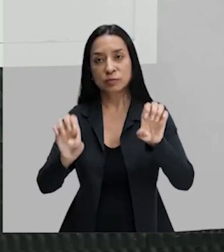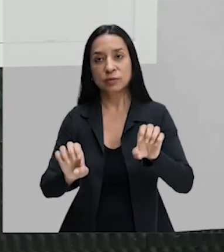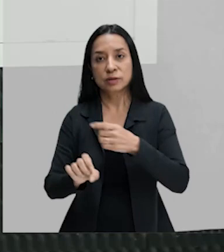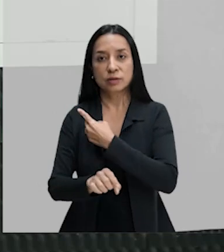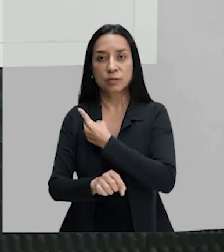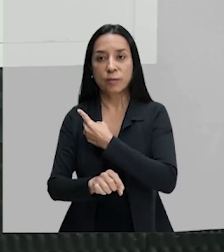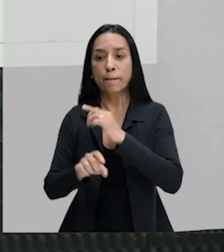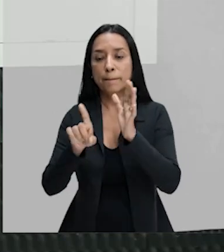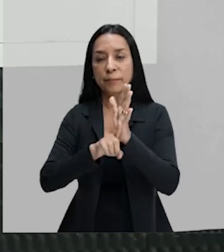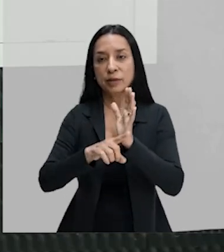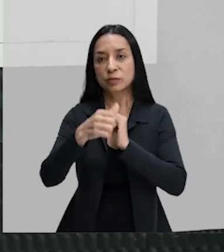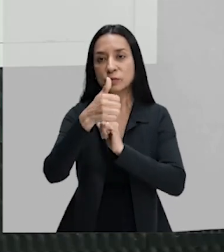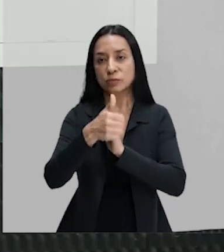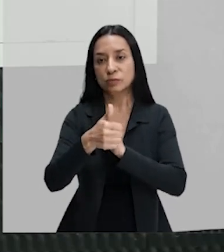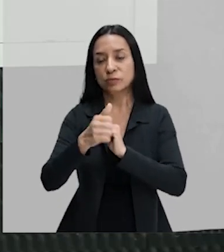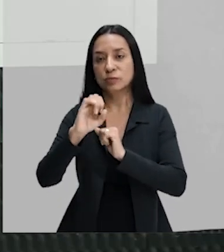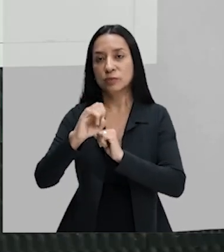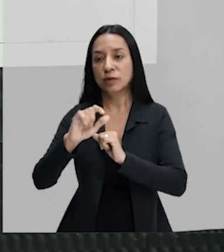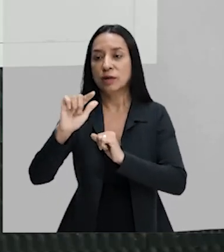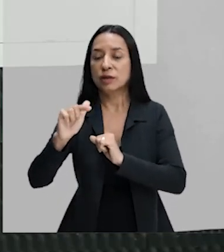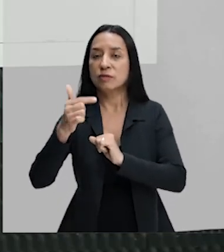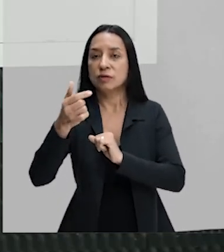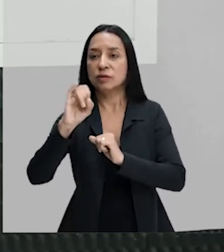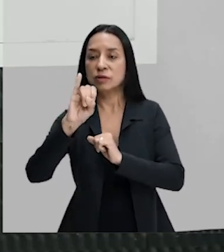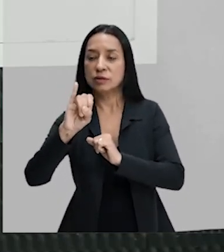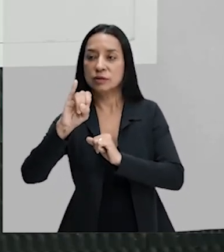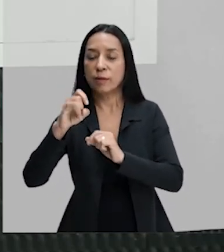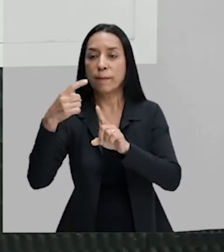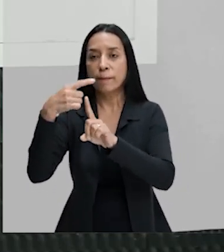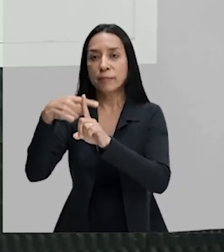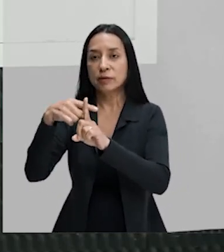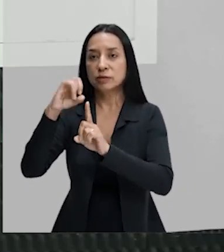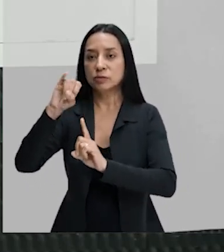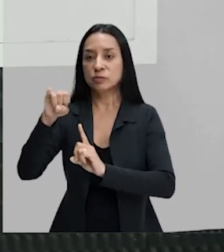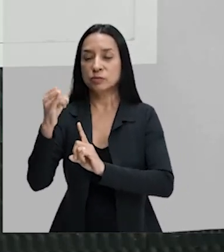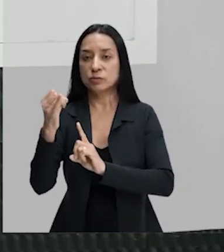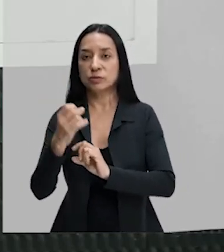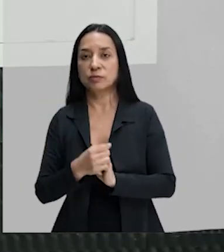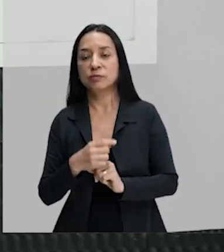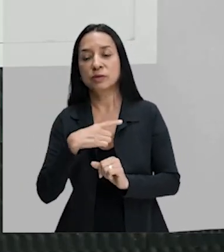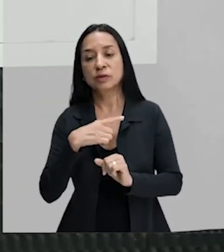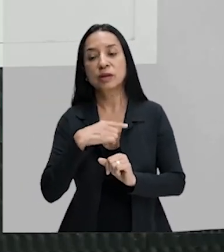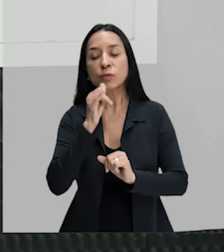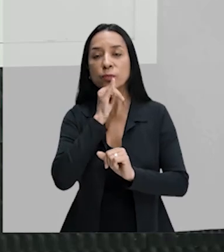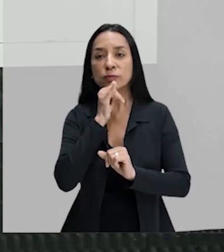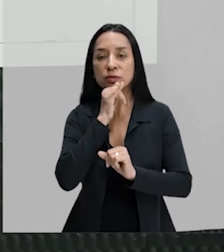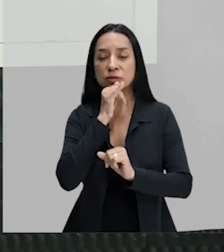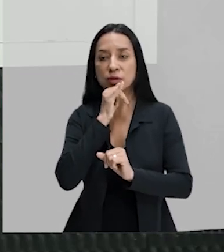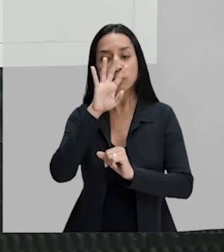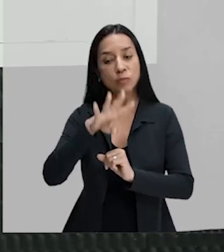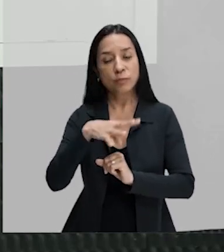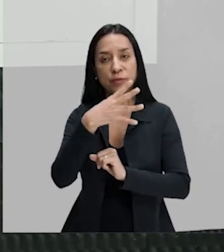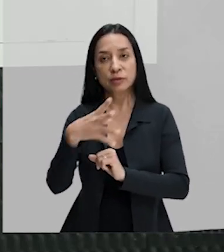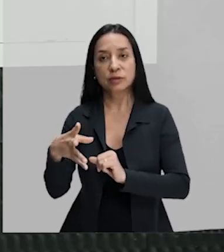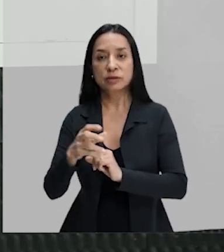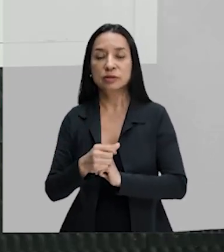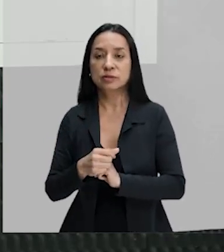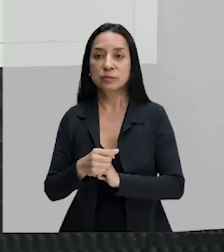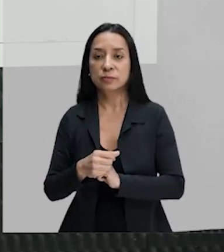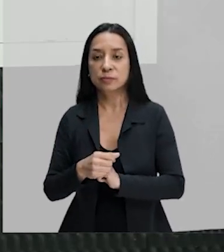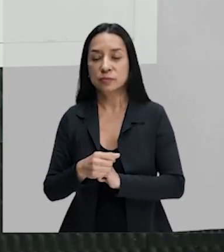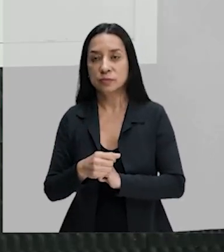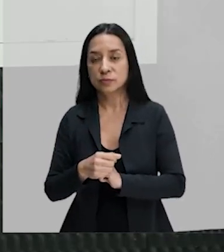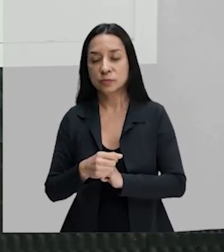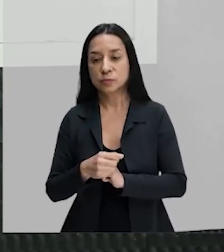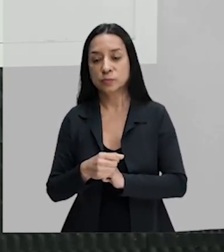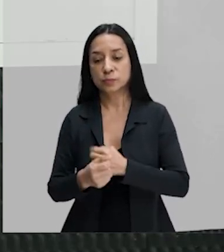J. Certo? Então, vamos ver. Botei aqui um exemplo, né? Botei aqui a mesma matriz. A formar uma matriz